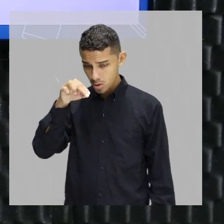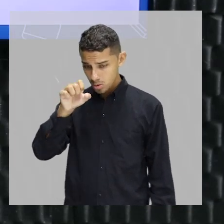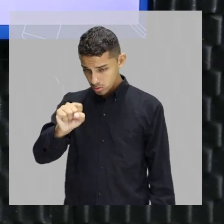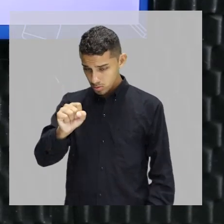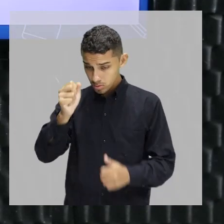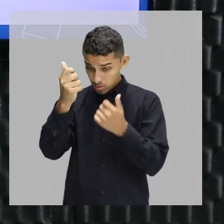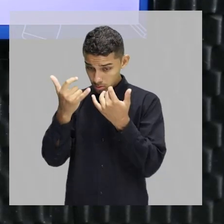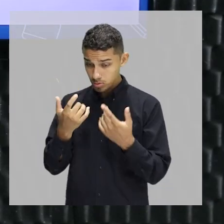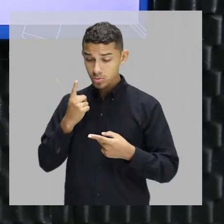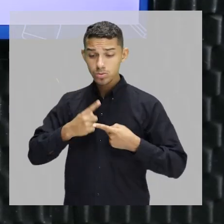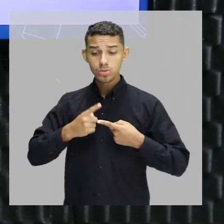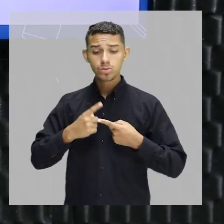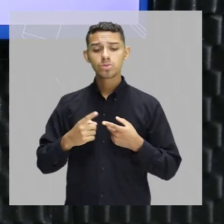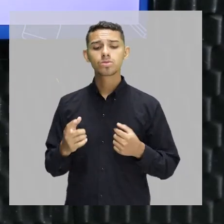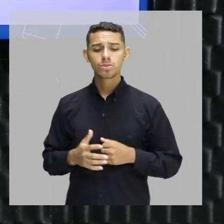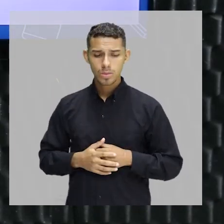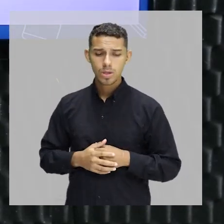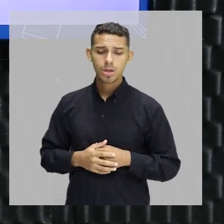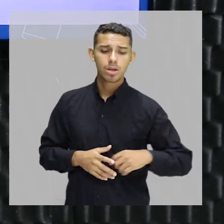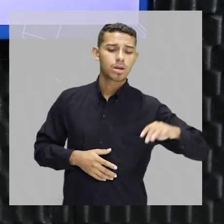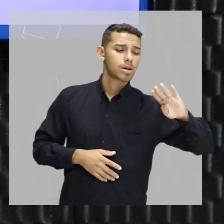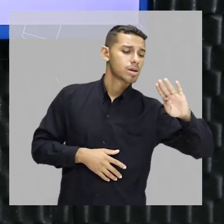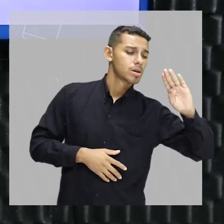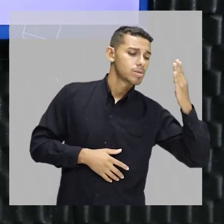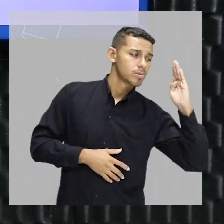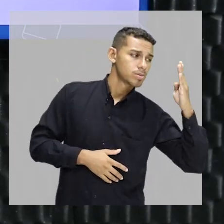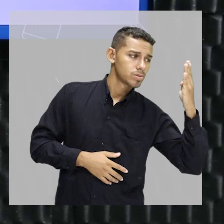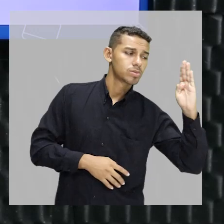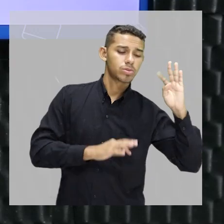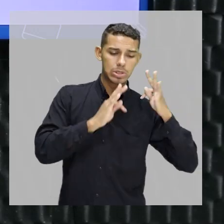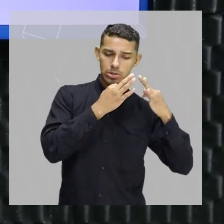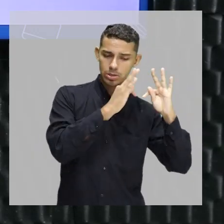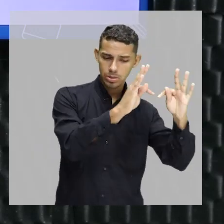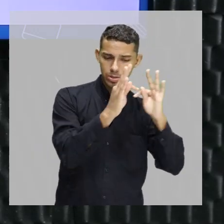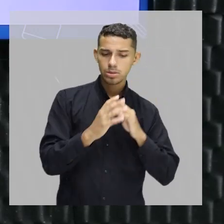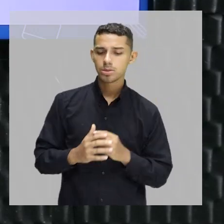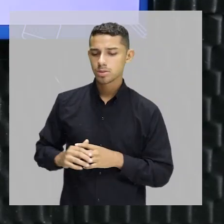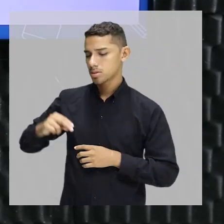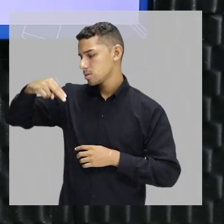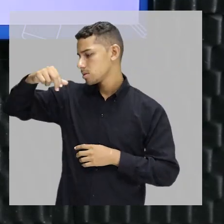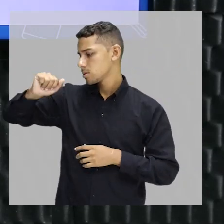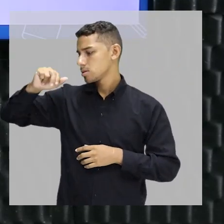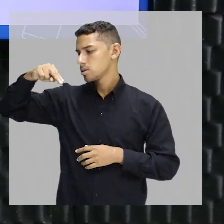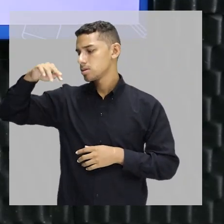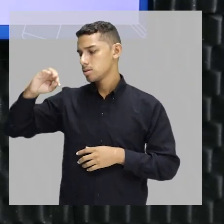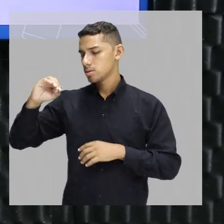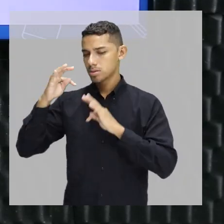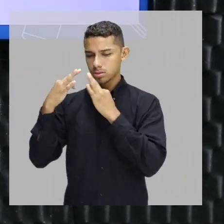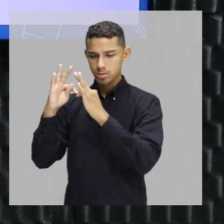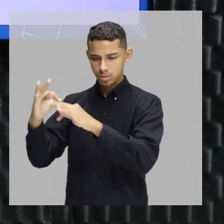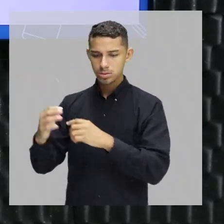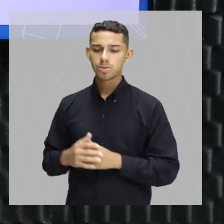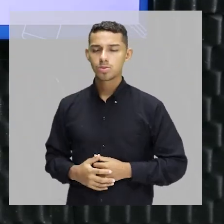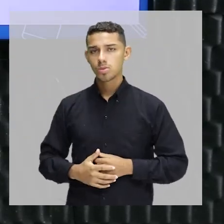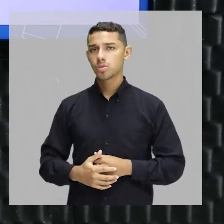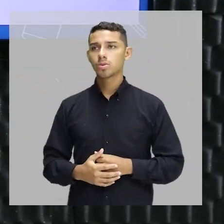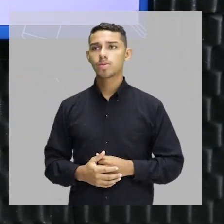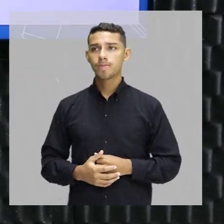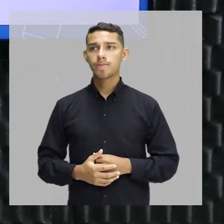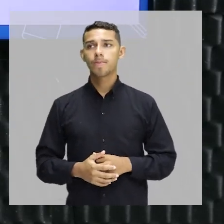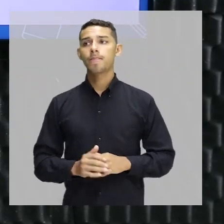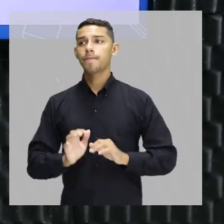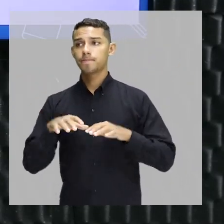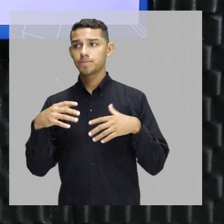de biotecnologia, de nanotecnologia, certo? E dentre outros lá, tá, ok?